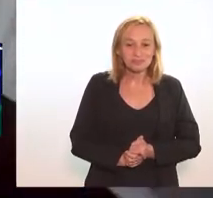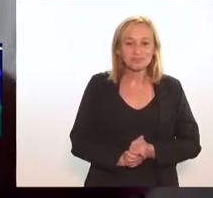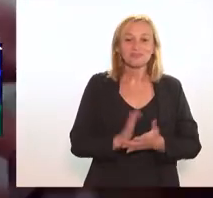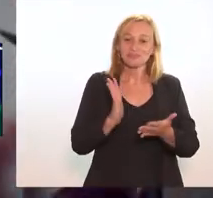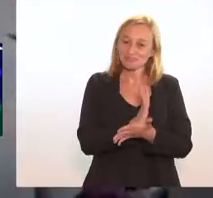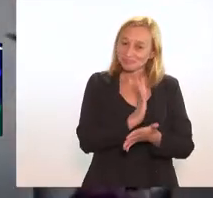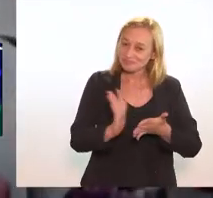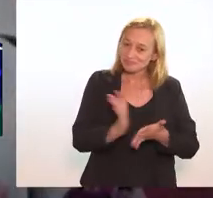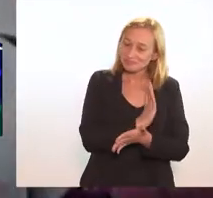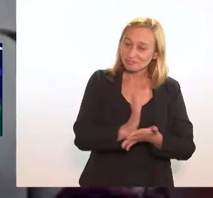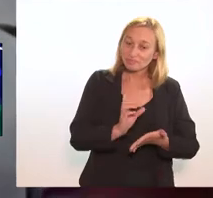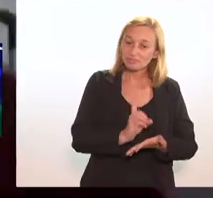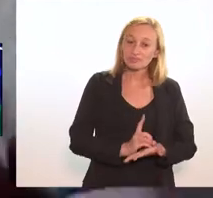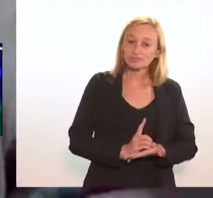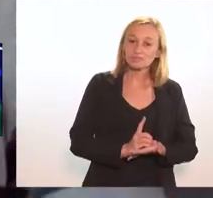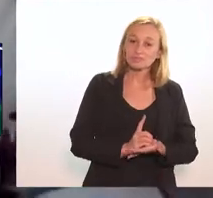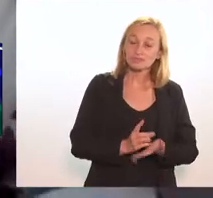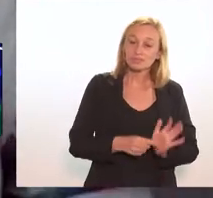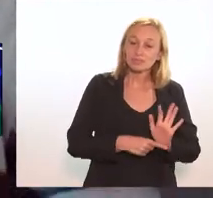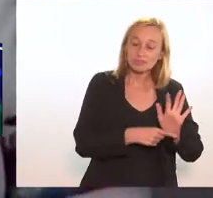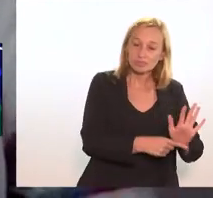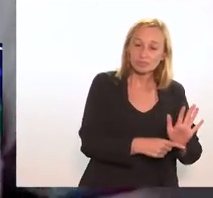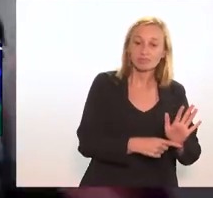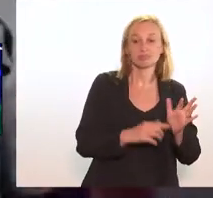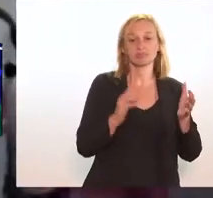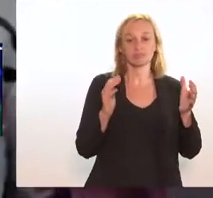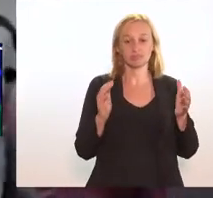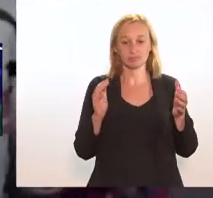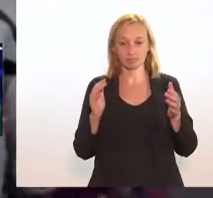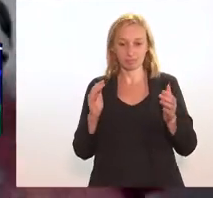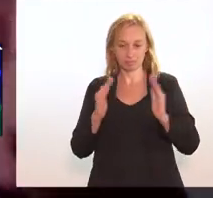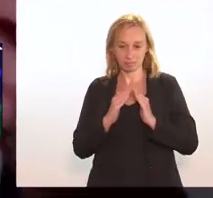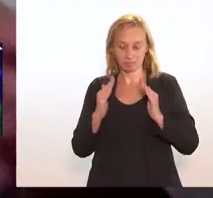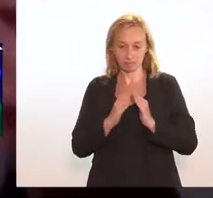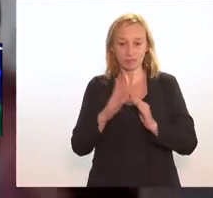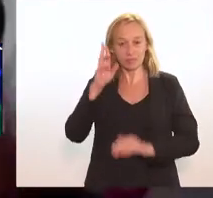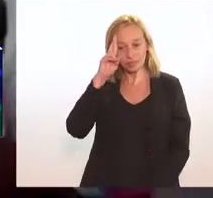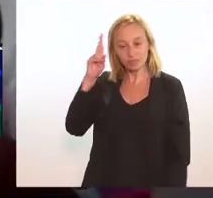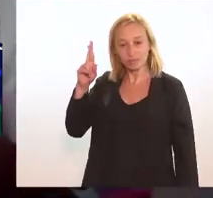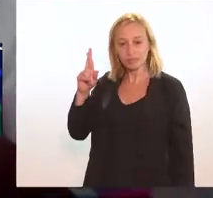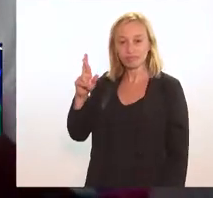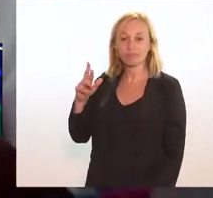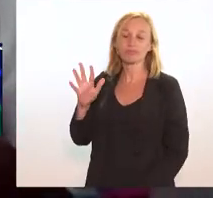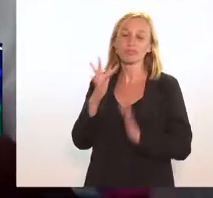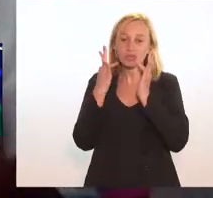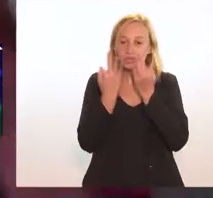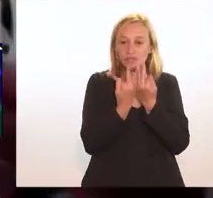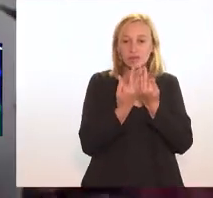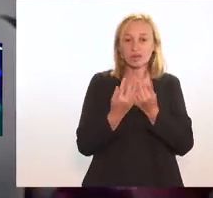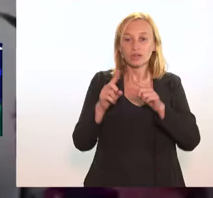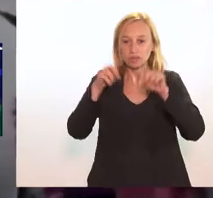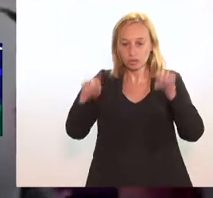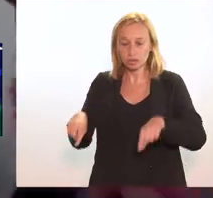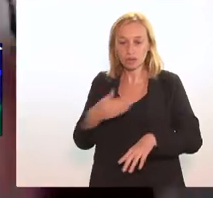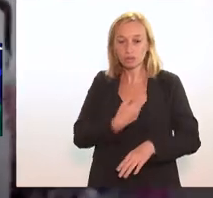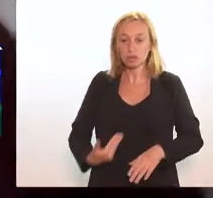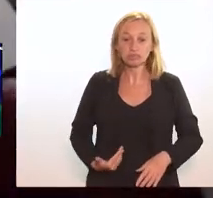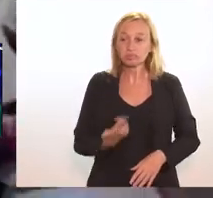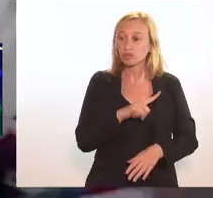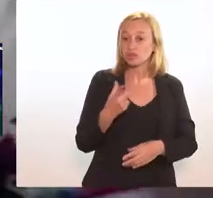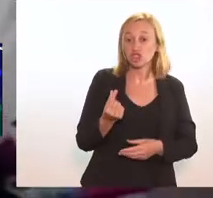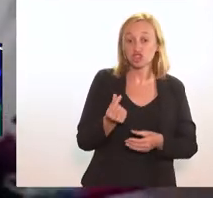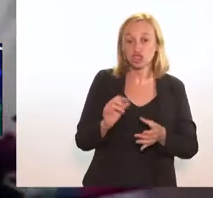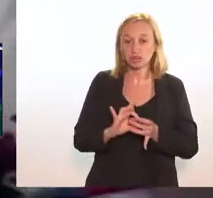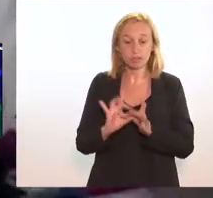vezes, quem sustenta a casa é o chefe de família, é o funcionário público. E se ele não tem o crédito, tá certo? Liberado, ele fica